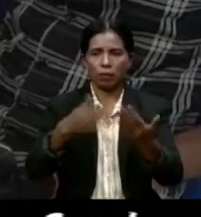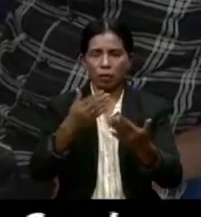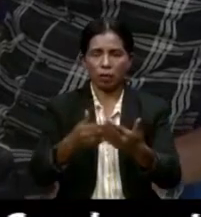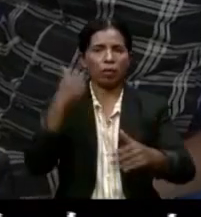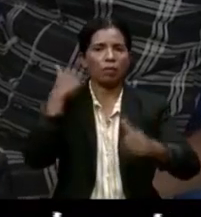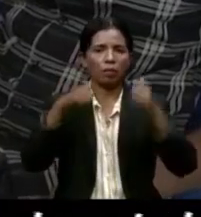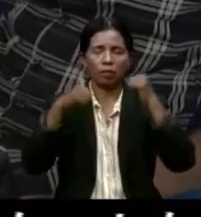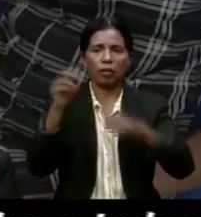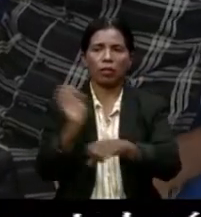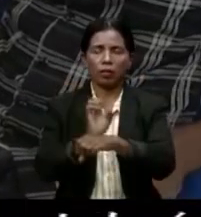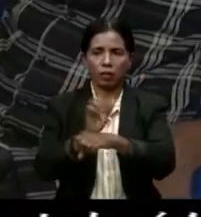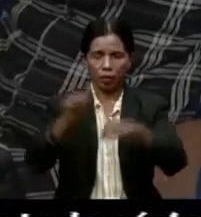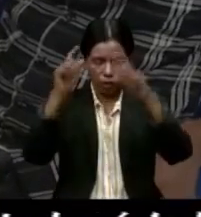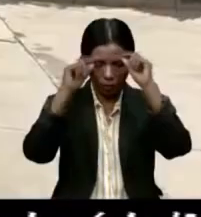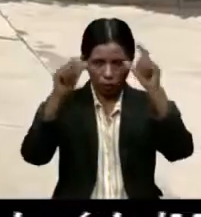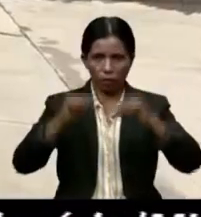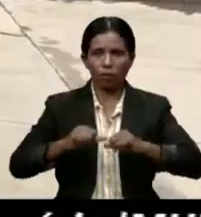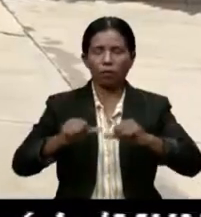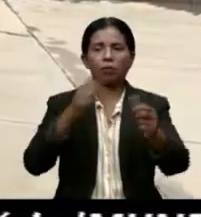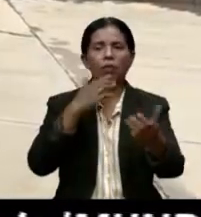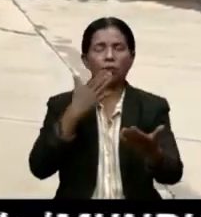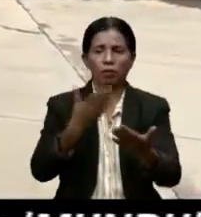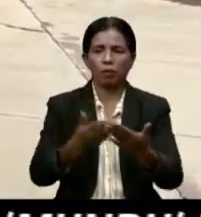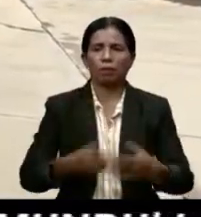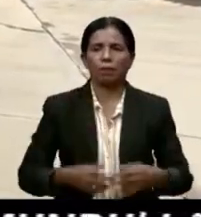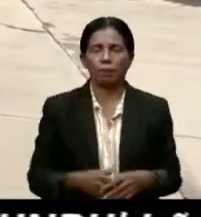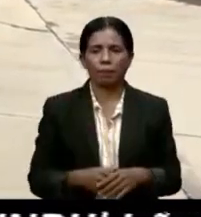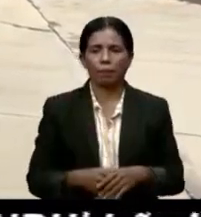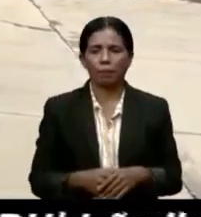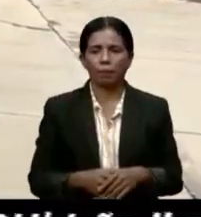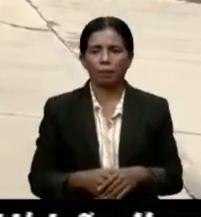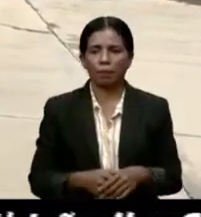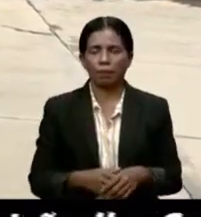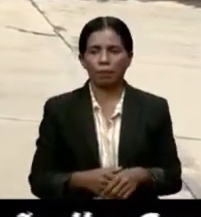atividade econômica e Timor-Leste, Lau Rodiak. Damian Gonçalves, Tomás Soares, Ziemen.